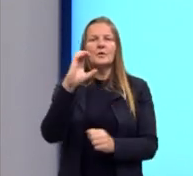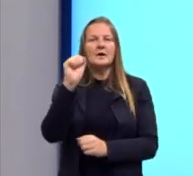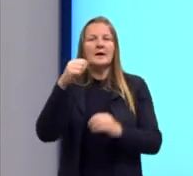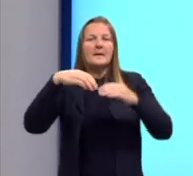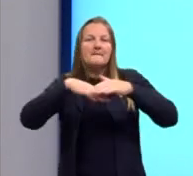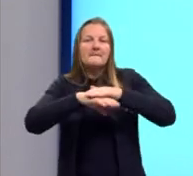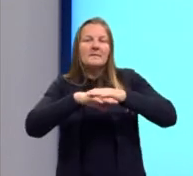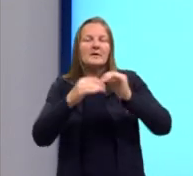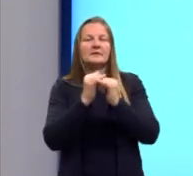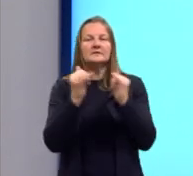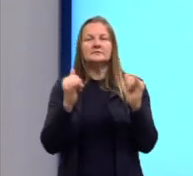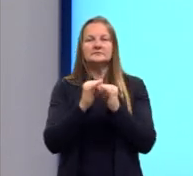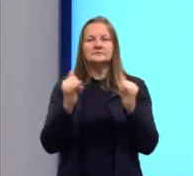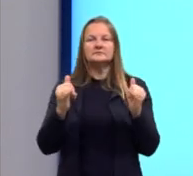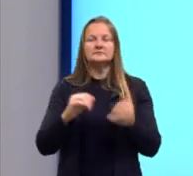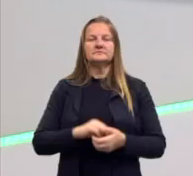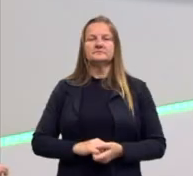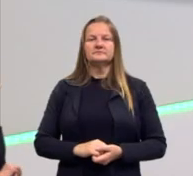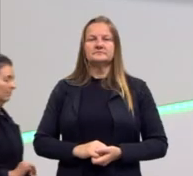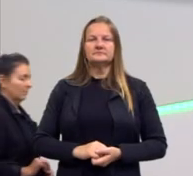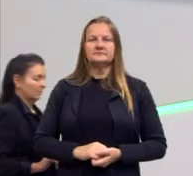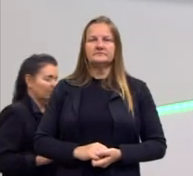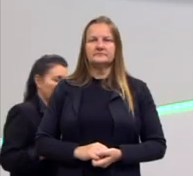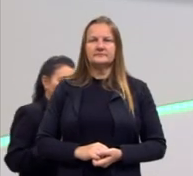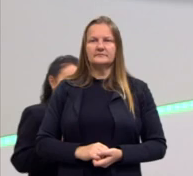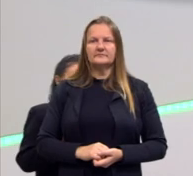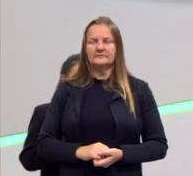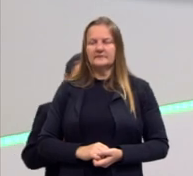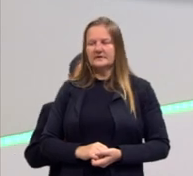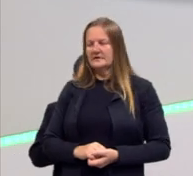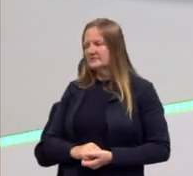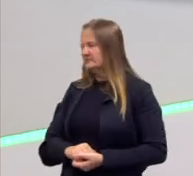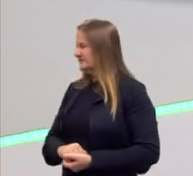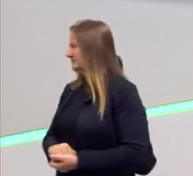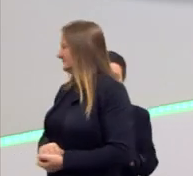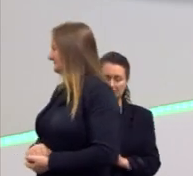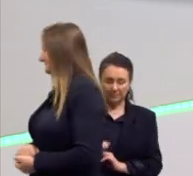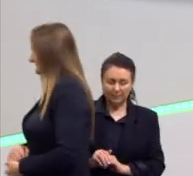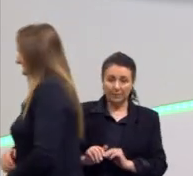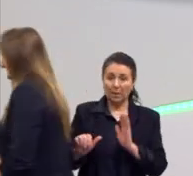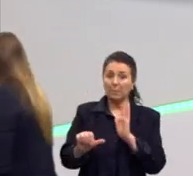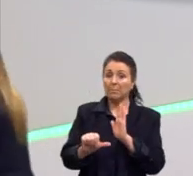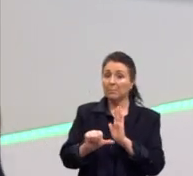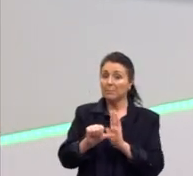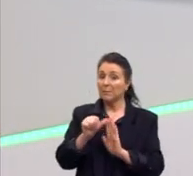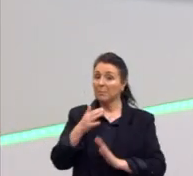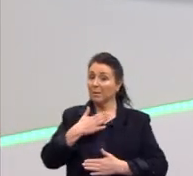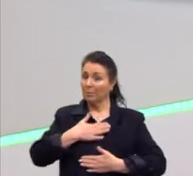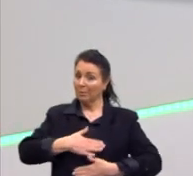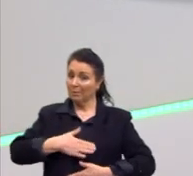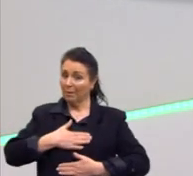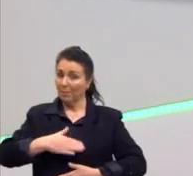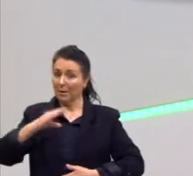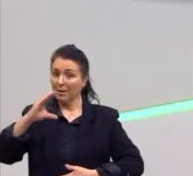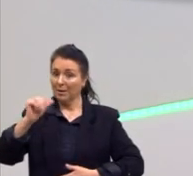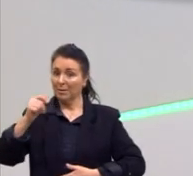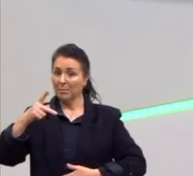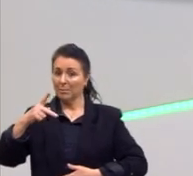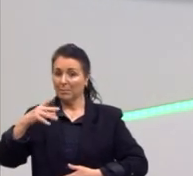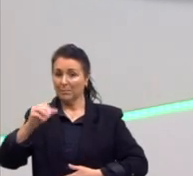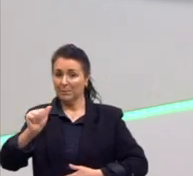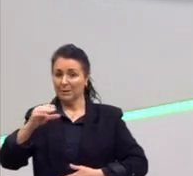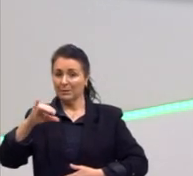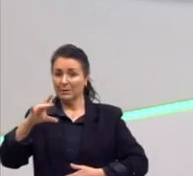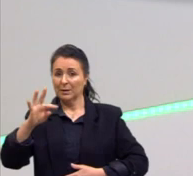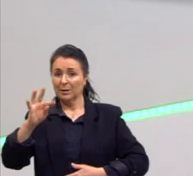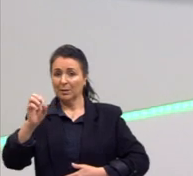professora para a gente tem que lembrar na hora da prova ou o primeiro tá vocês fiquem calmas que capacitor é uma coisa que